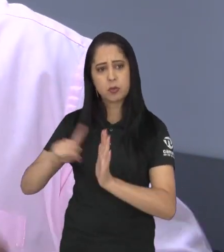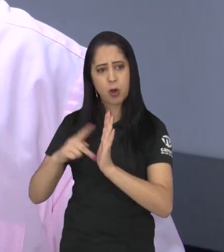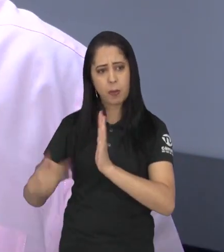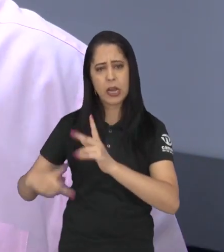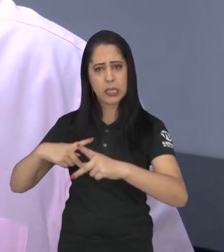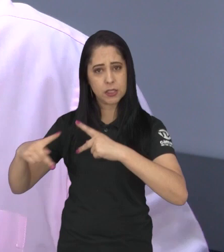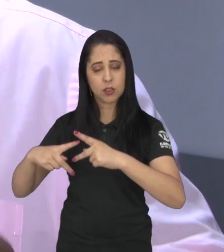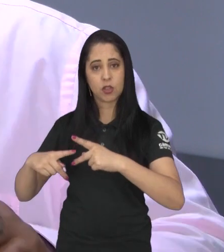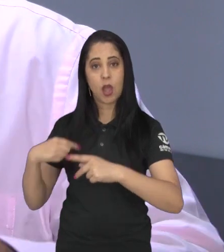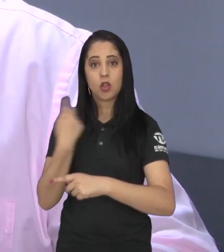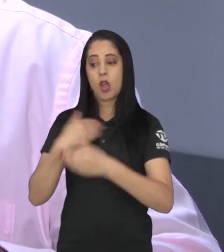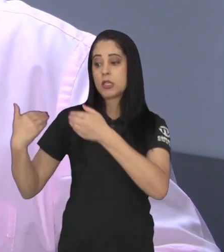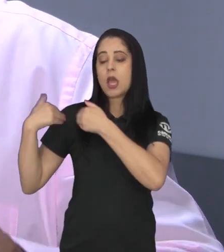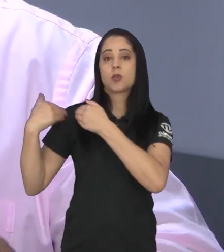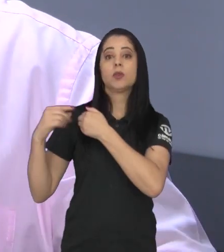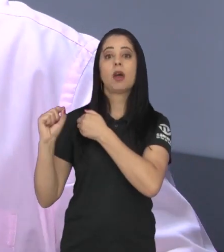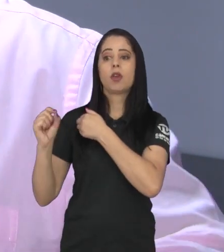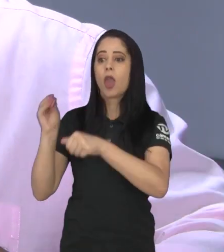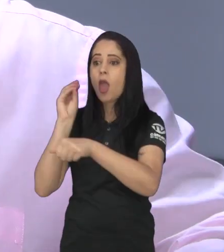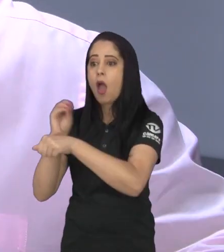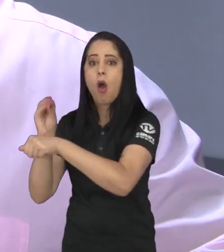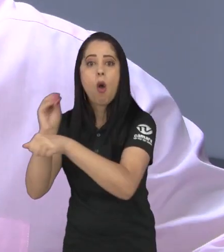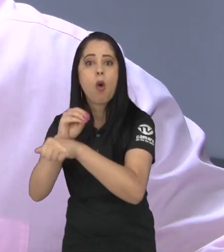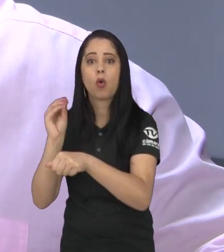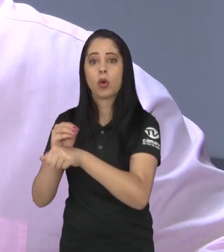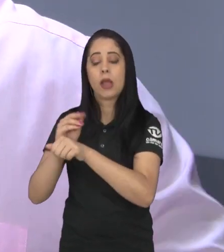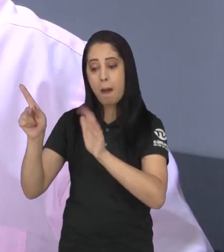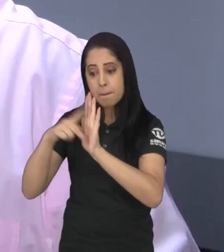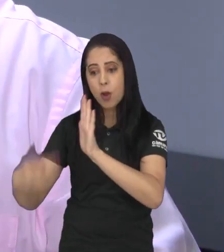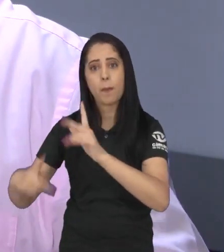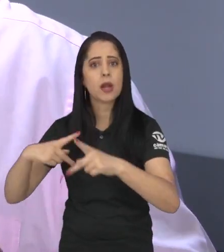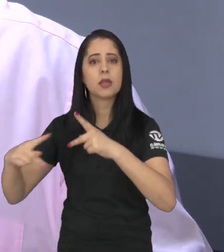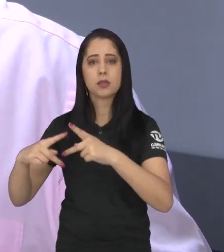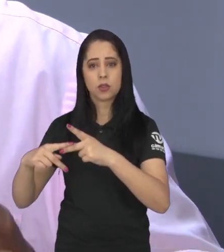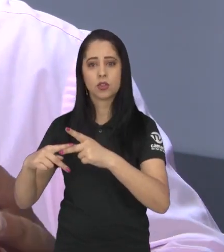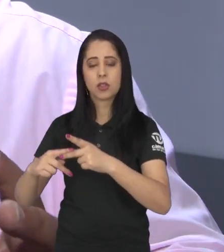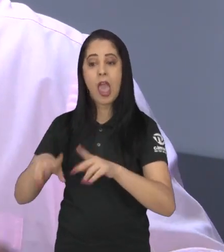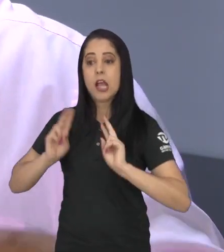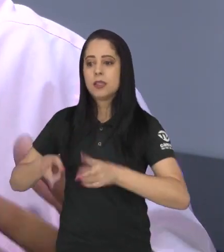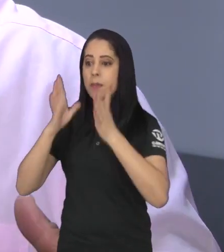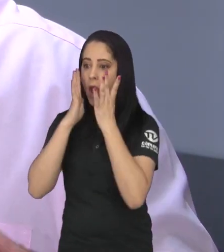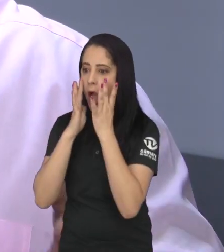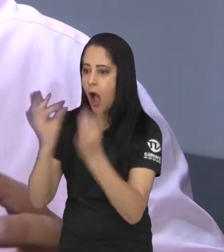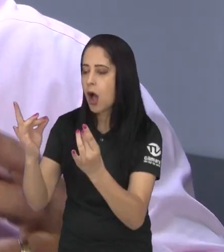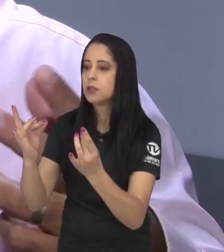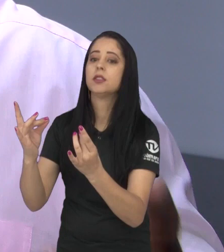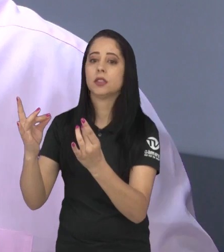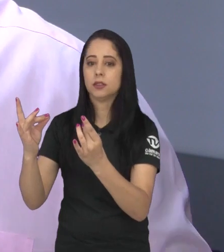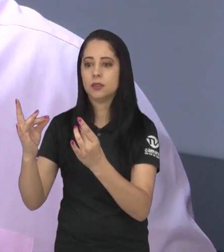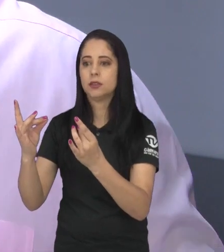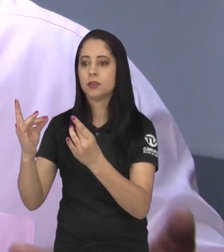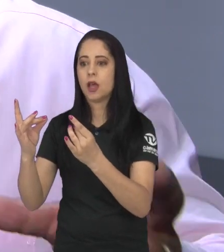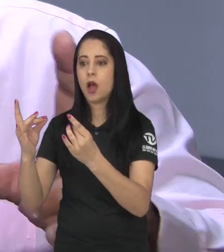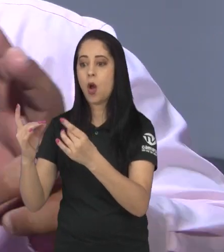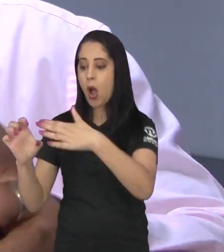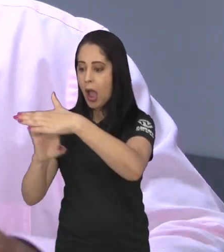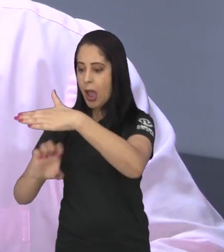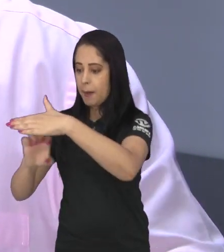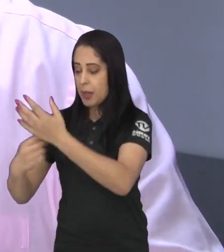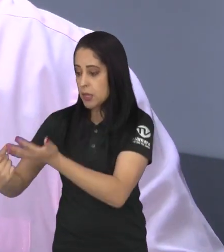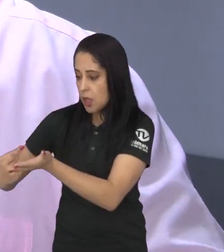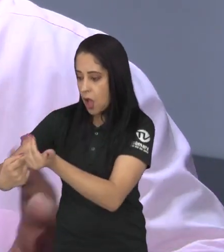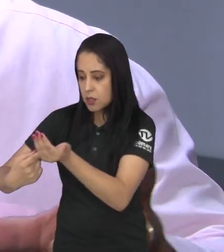vereadores aqui no município, nós temos a nossa missão, que é cuidar daquilo que é próprio do município. E estar atento, antenado a essas